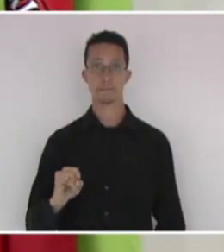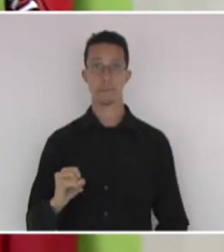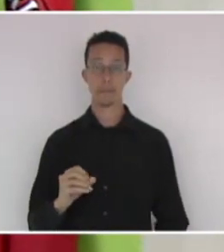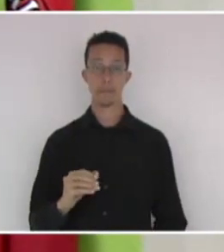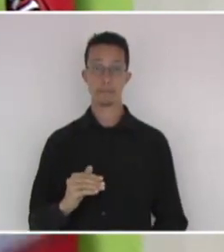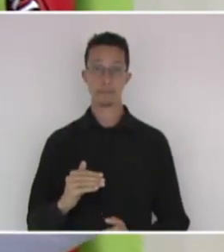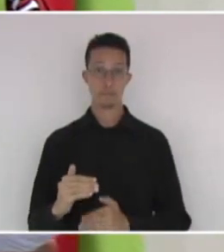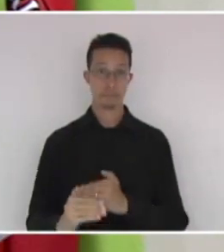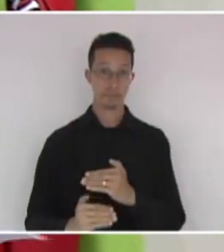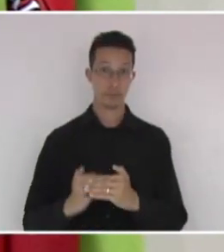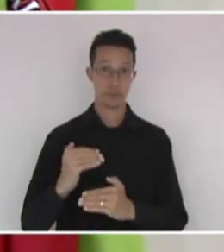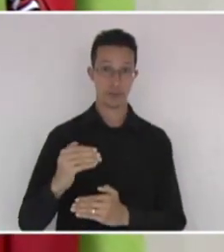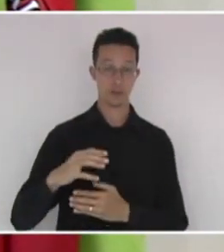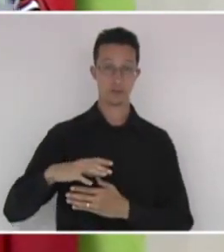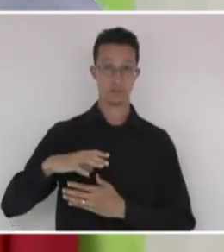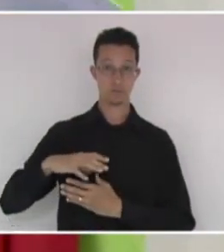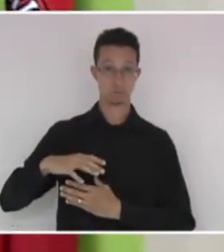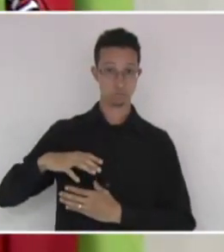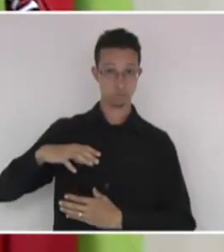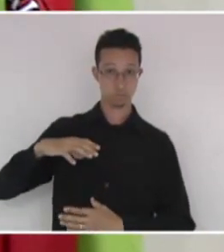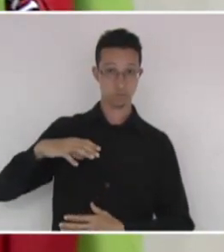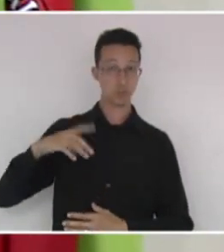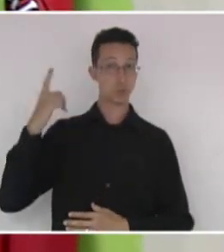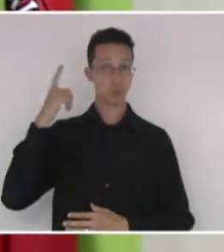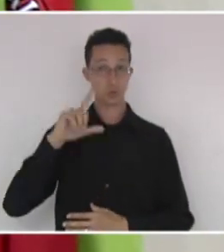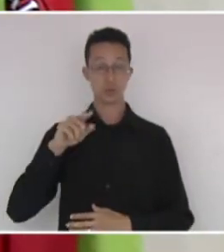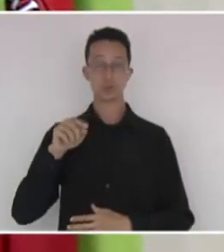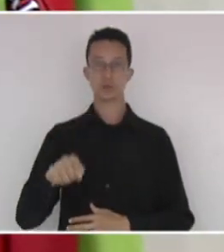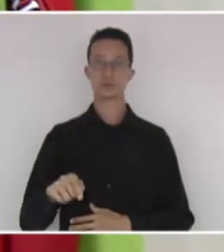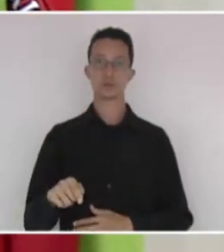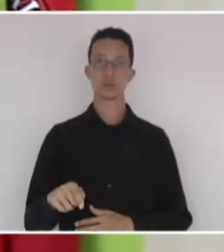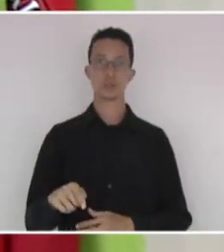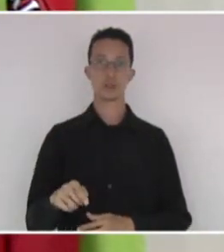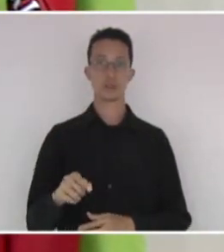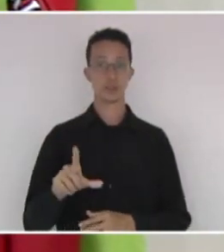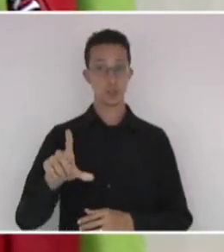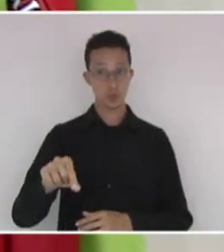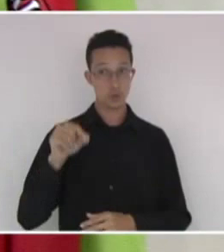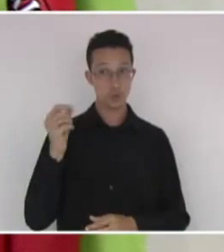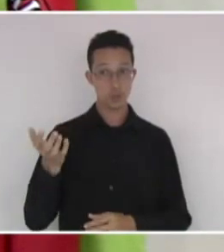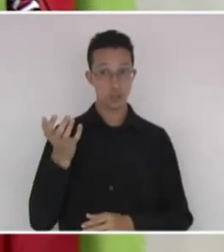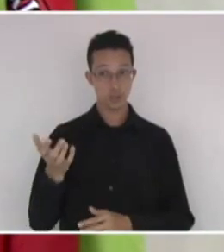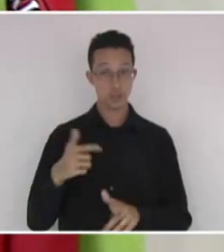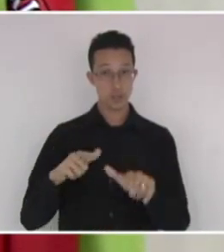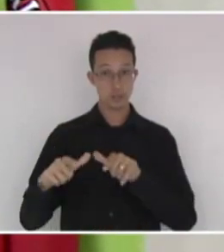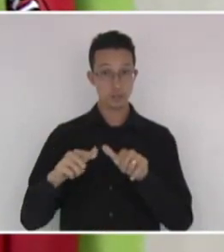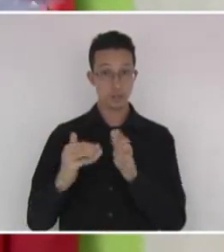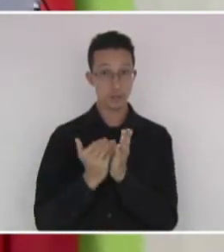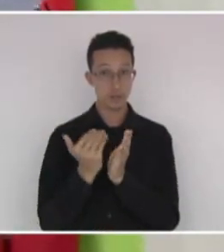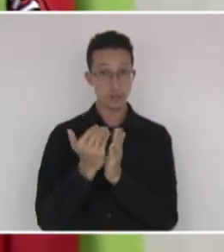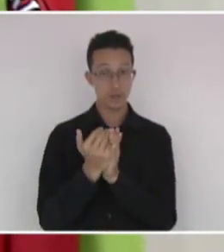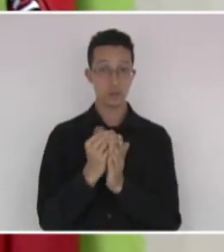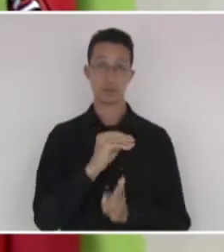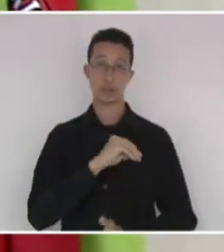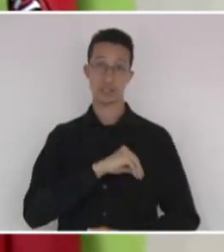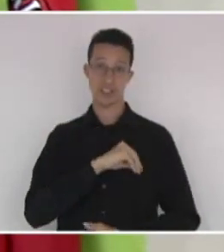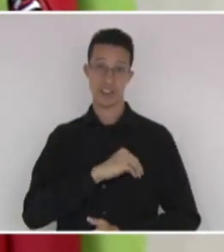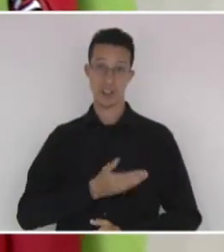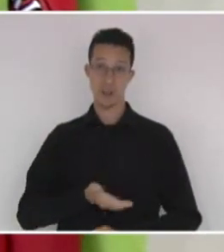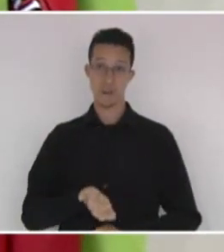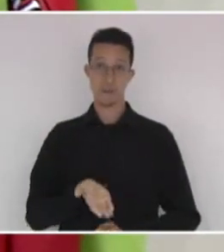tivesse um valor maior, para que ele pudesse optar, se quiser esperar um pouco para ganhar um pouco mais, não. Estamos